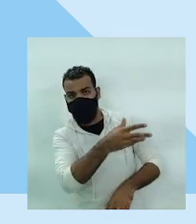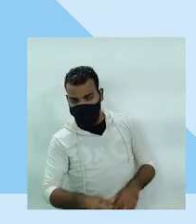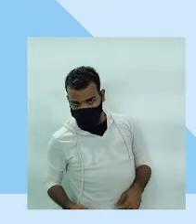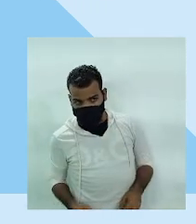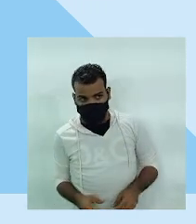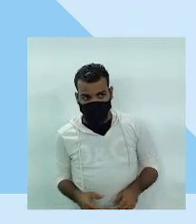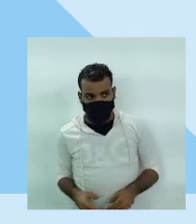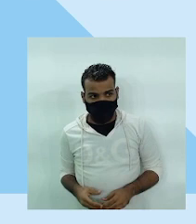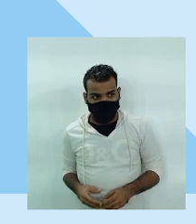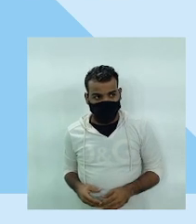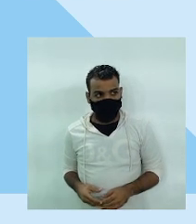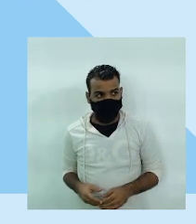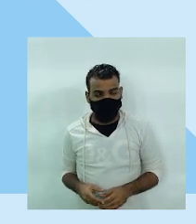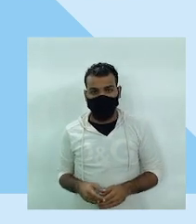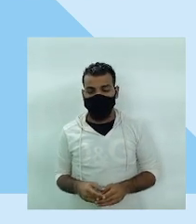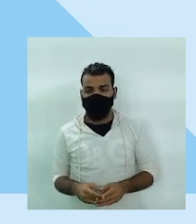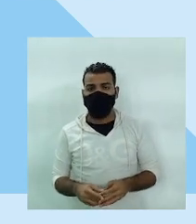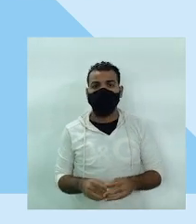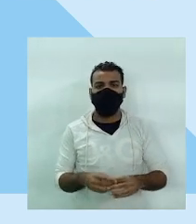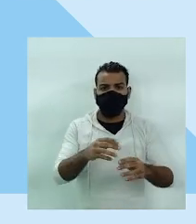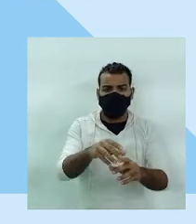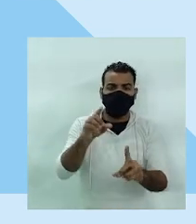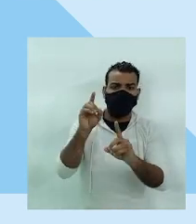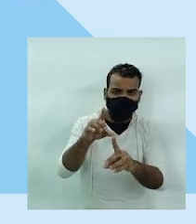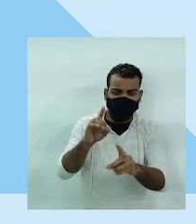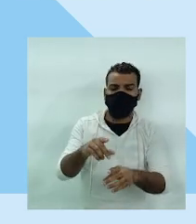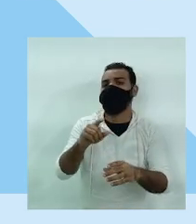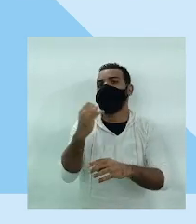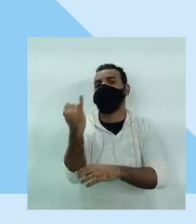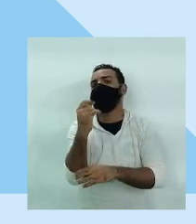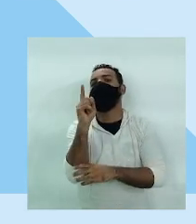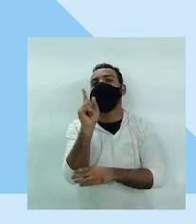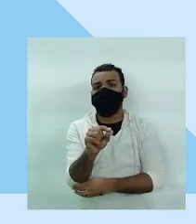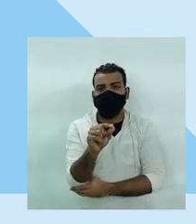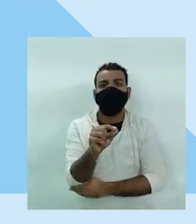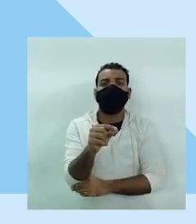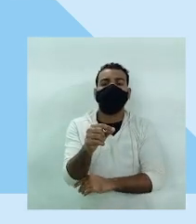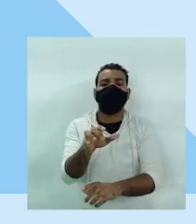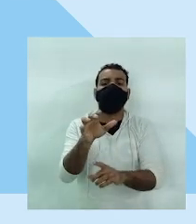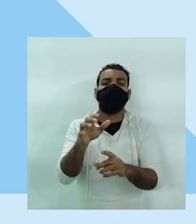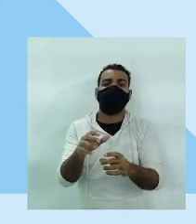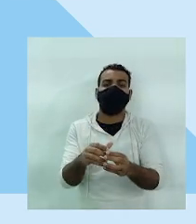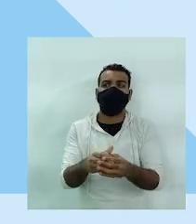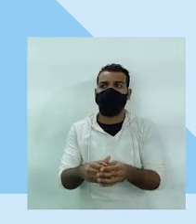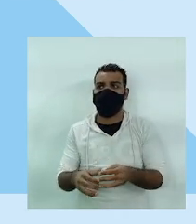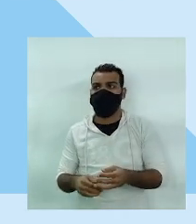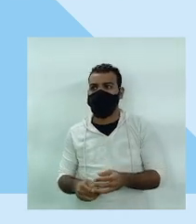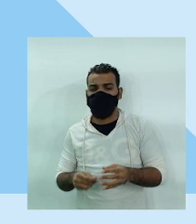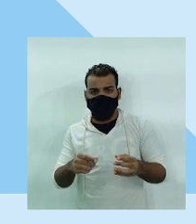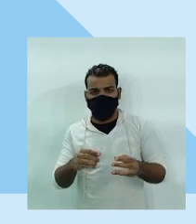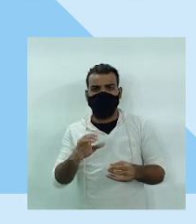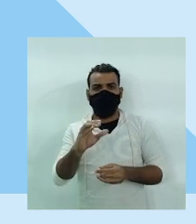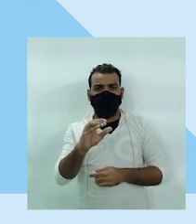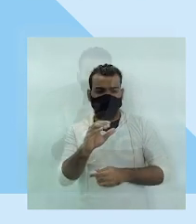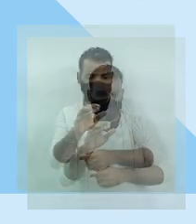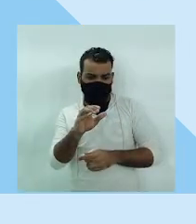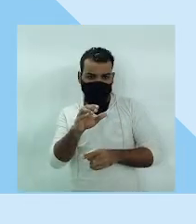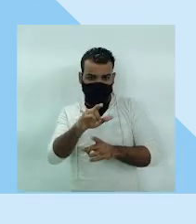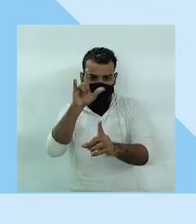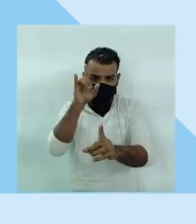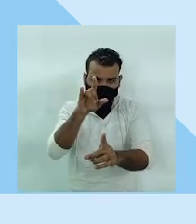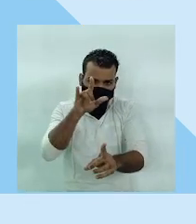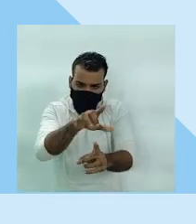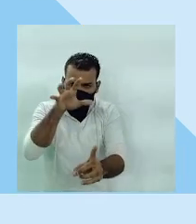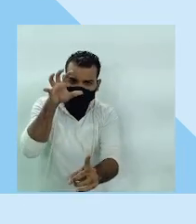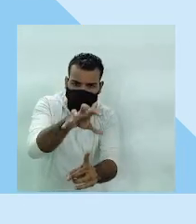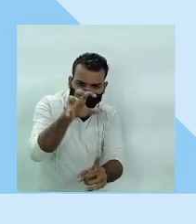de doutrinação que teve como finalidade a evangelização e catequização dos